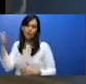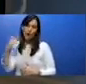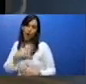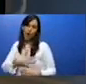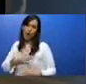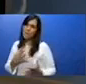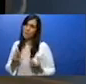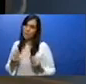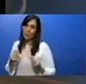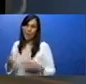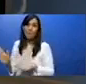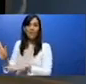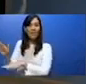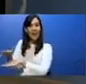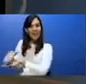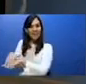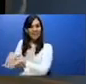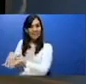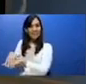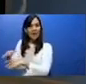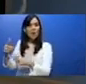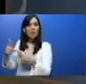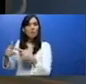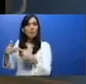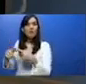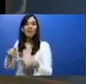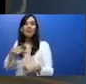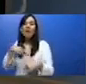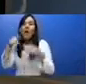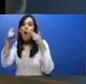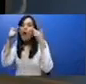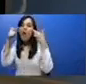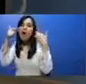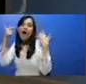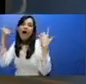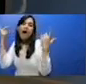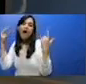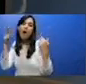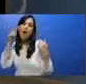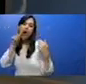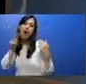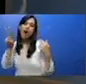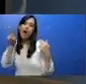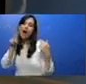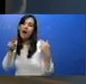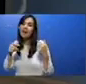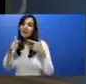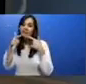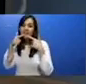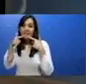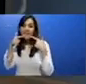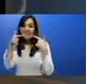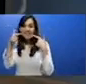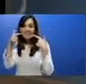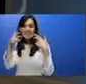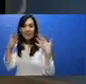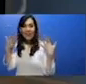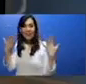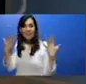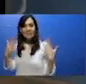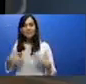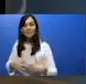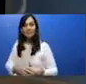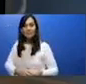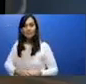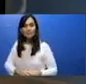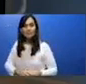dessa imagem. A Mona Lisa tem um olhar e um sorriso que é muito próprio deste quadro, deste retrato,